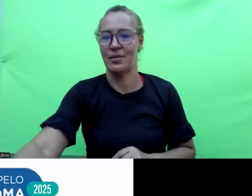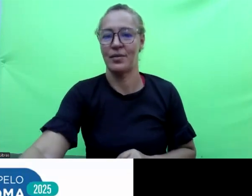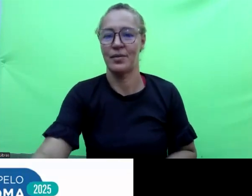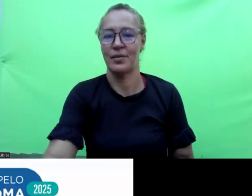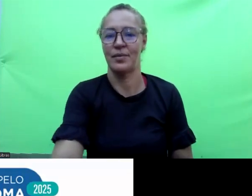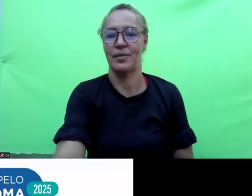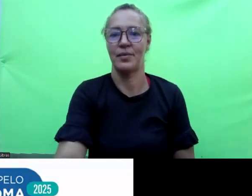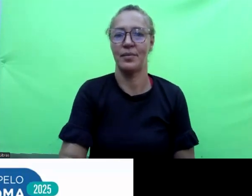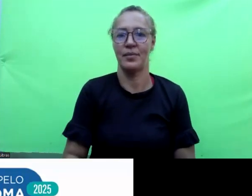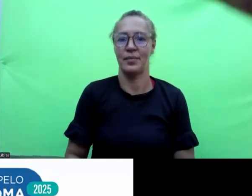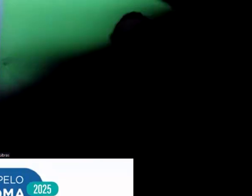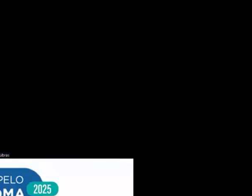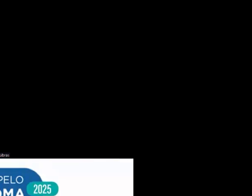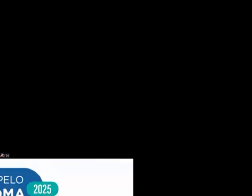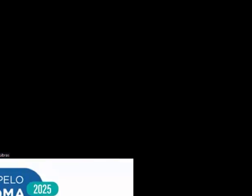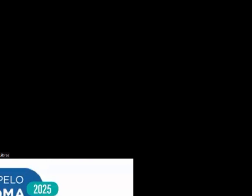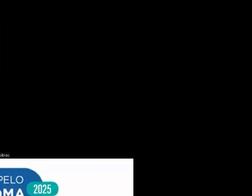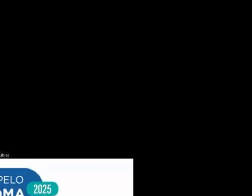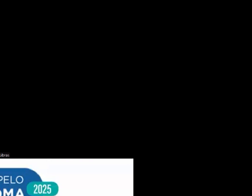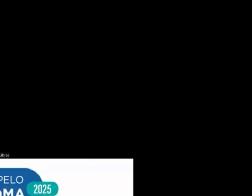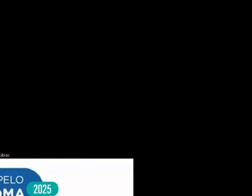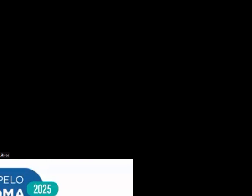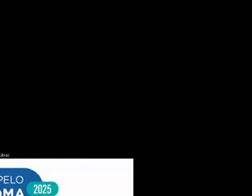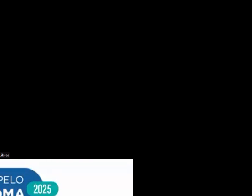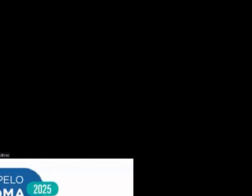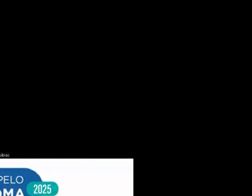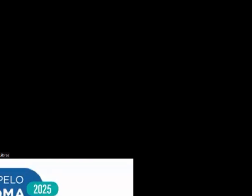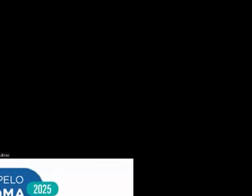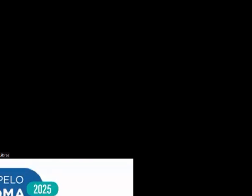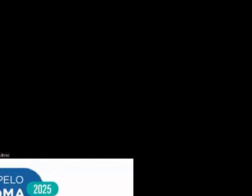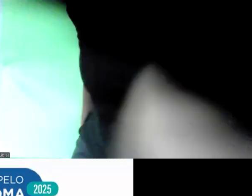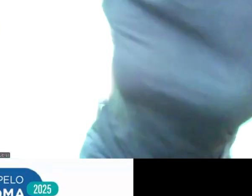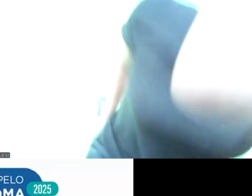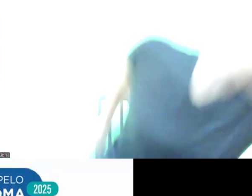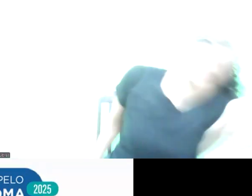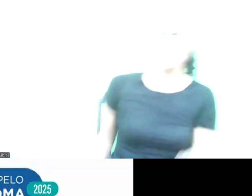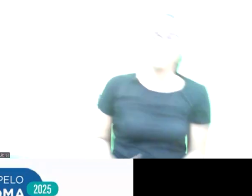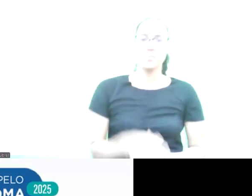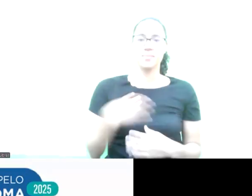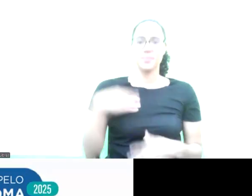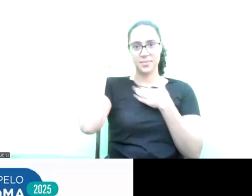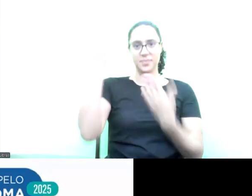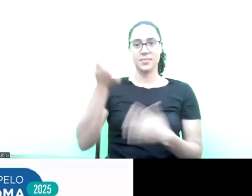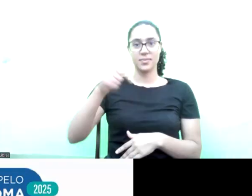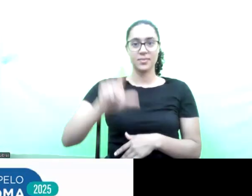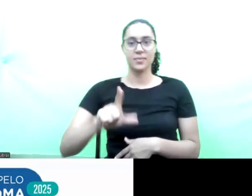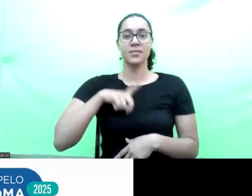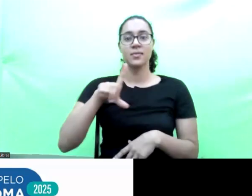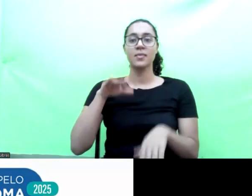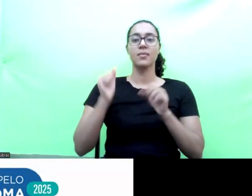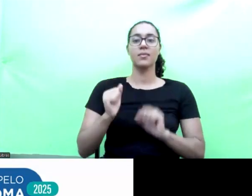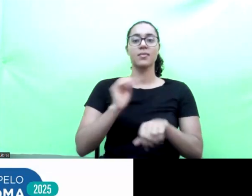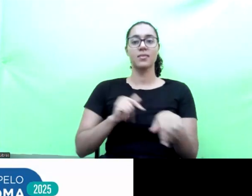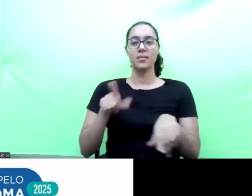importante. Perfeito. Eu que agradeço mais uma vez estar à disposição, doutor Alexandre, porque precisar. E